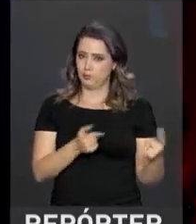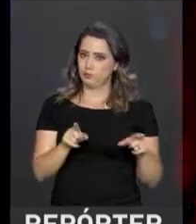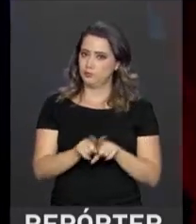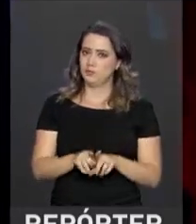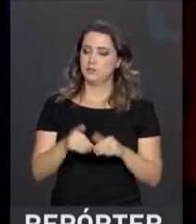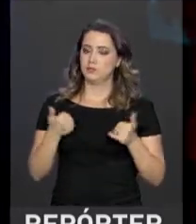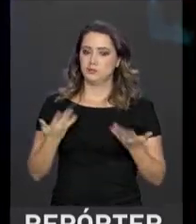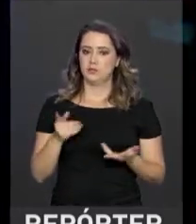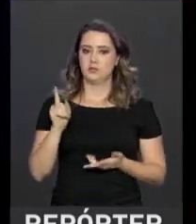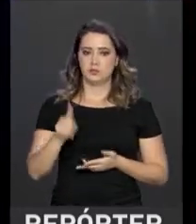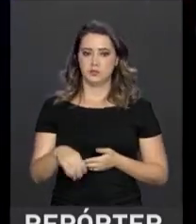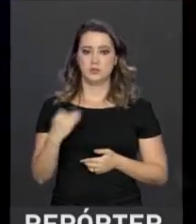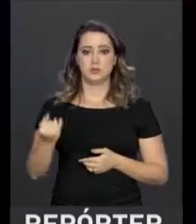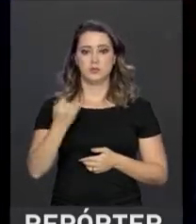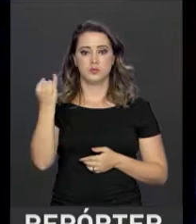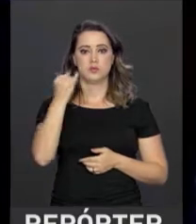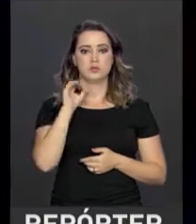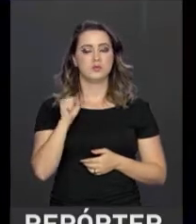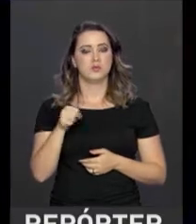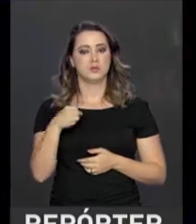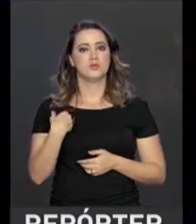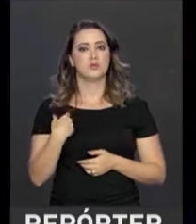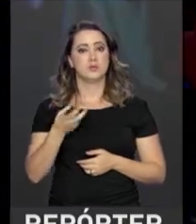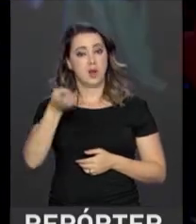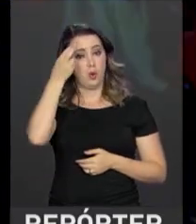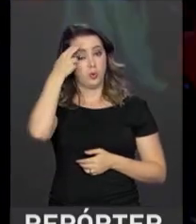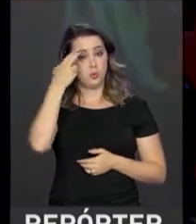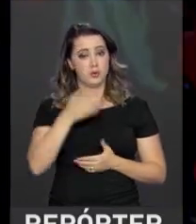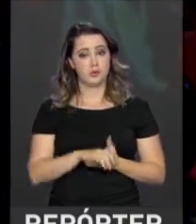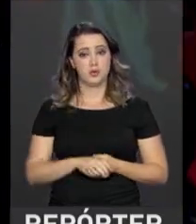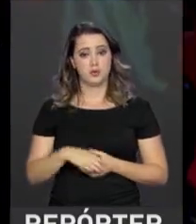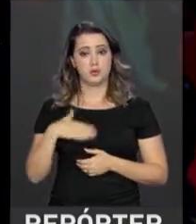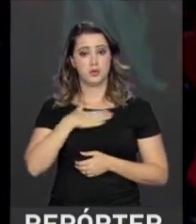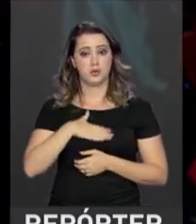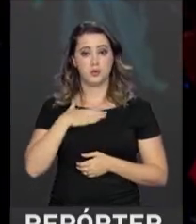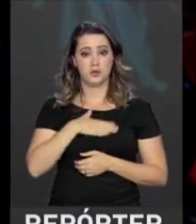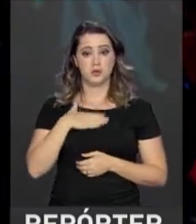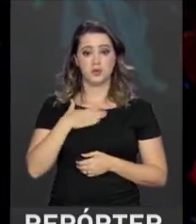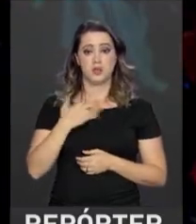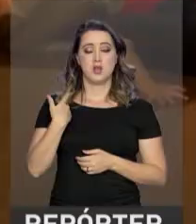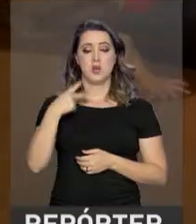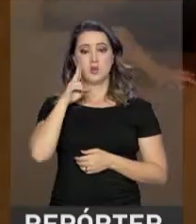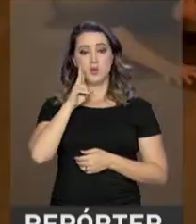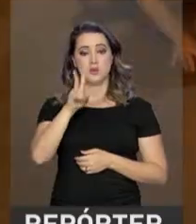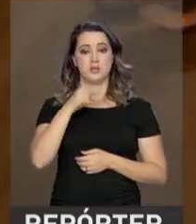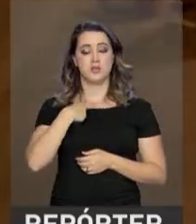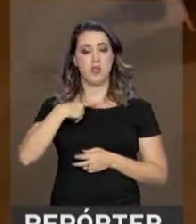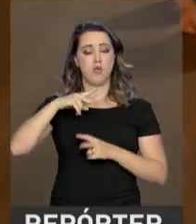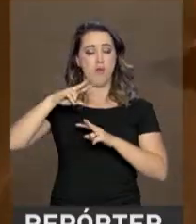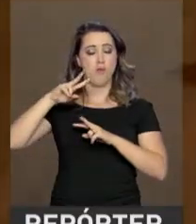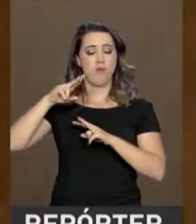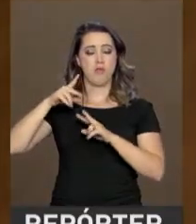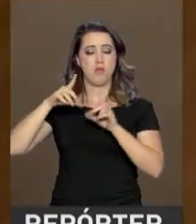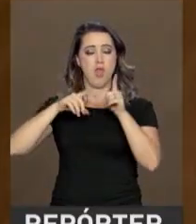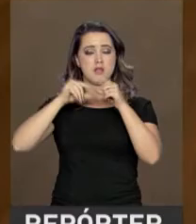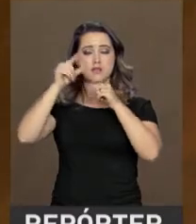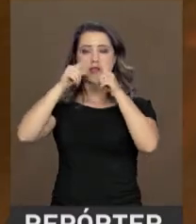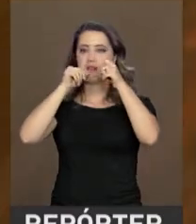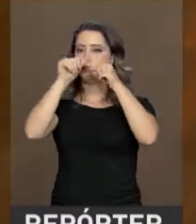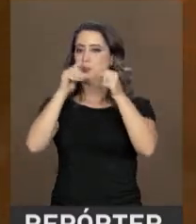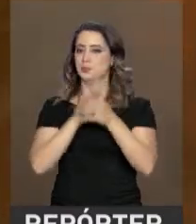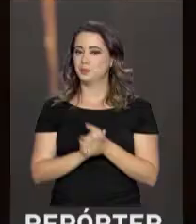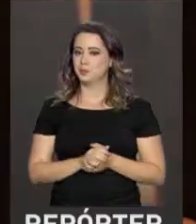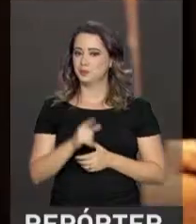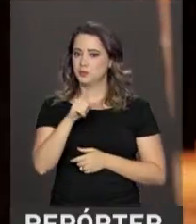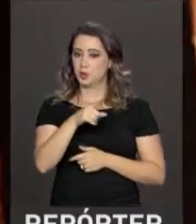é muito importante sim à cultura gostei de judá e tena do teatro de rua para os palcos do